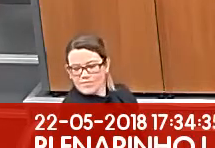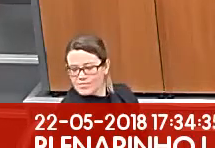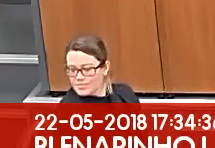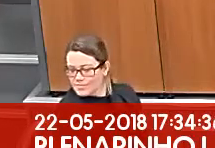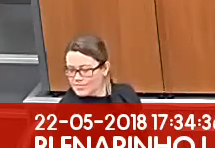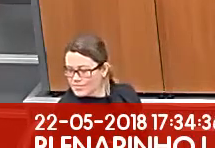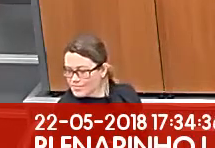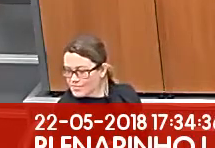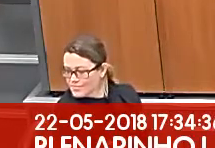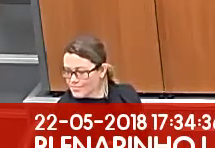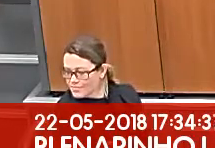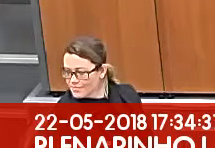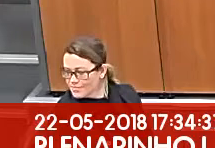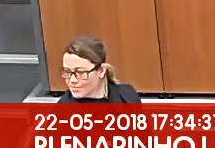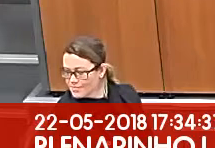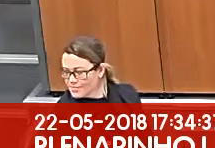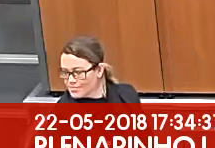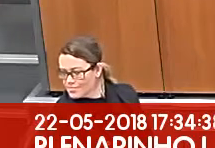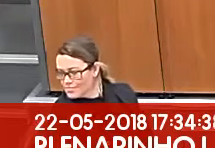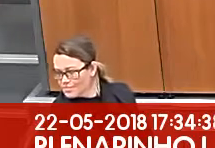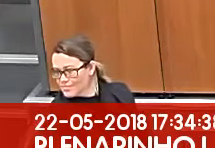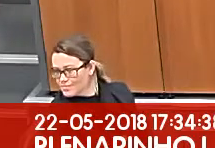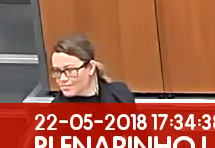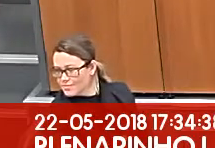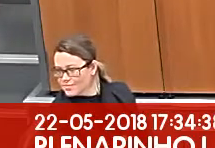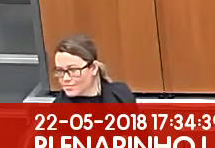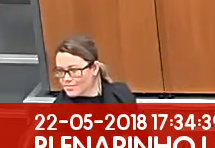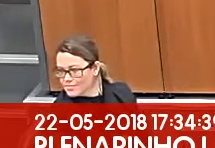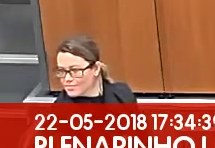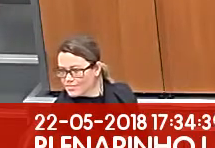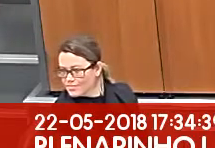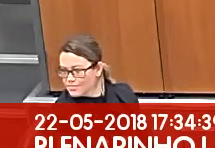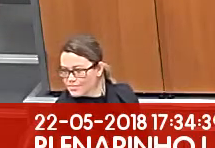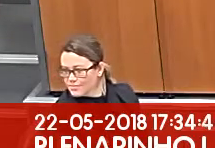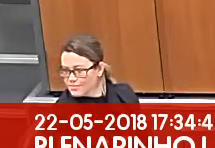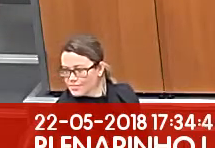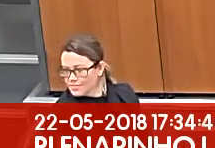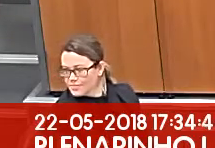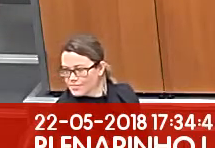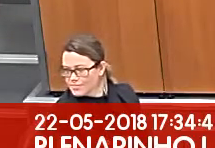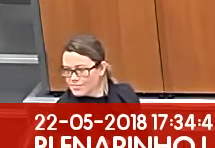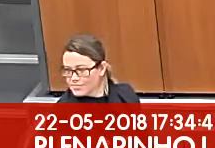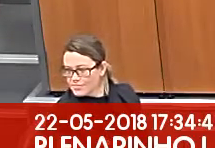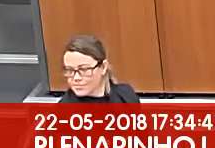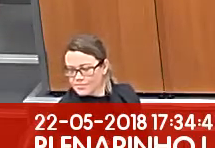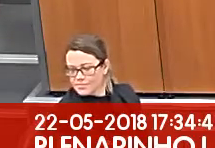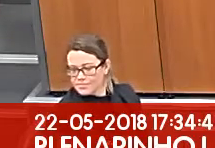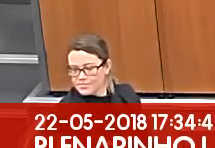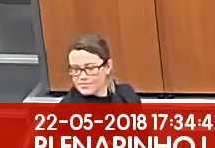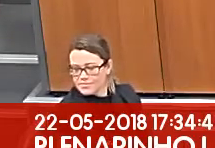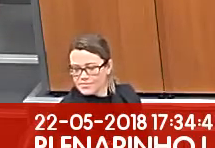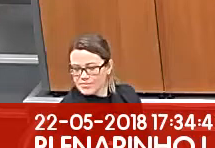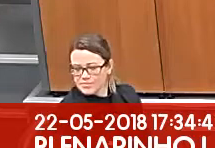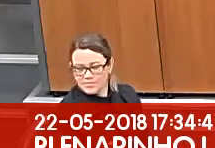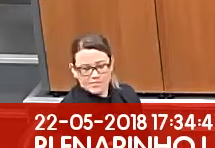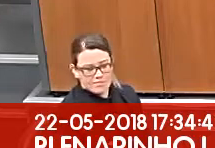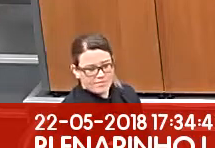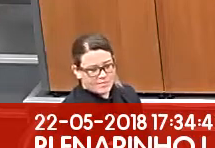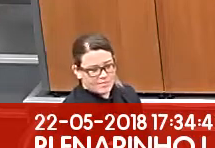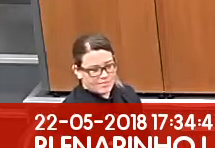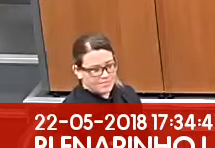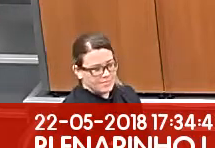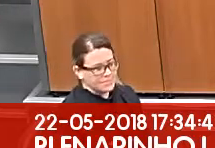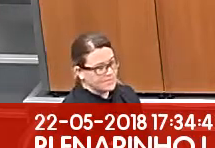a Esther, que trabalha conosco, só foi contratada aqui pouco mais de um ano.